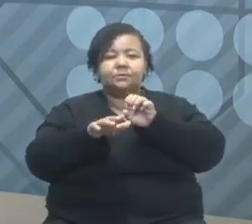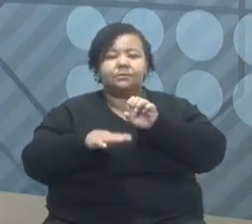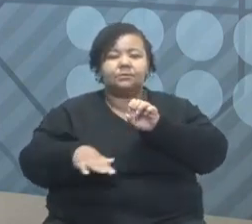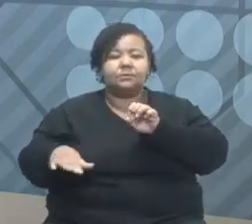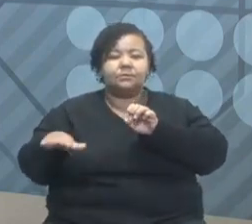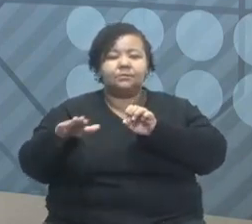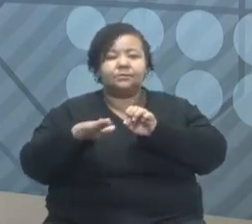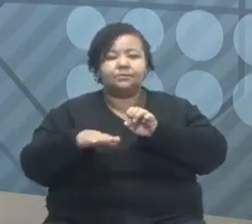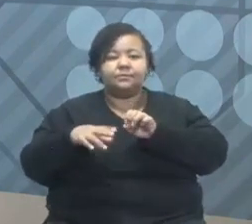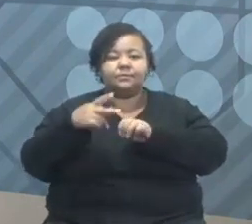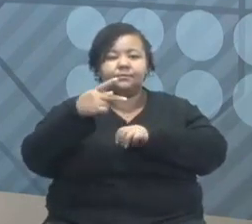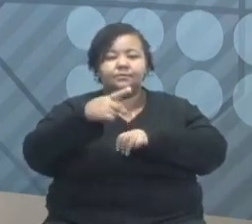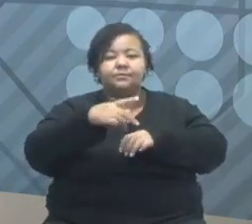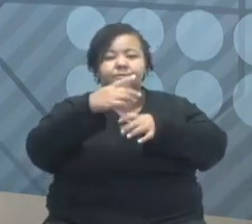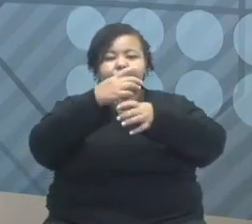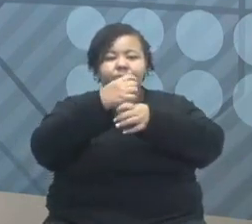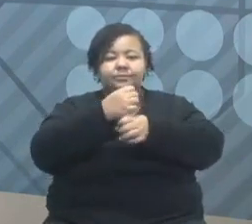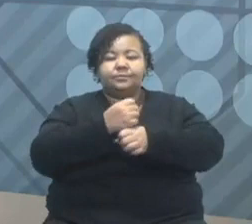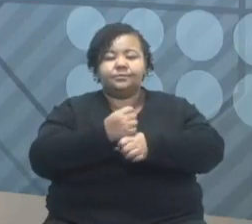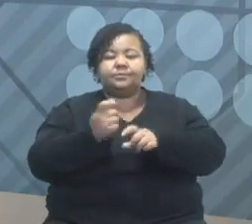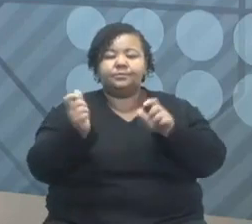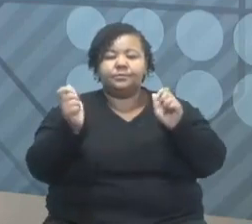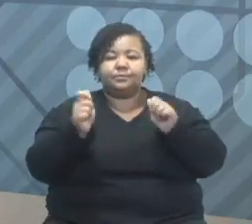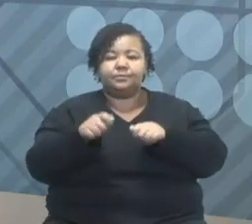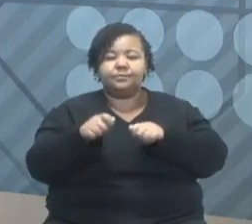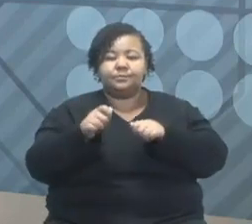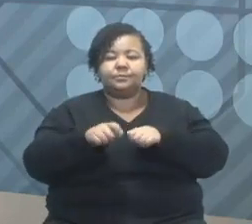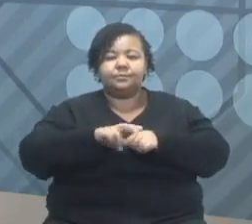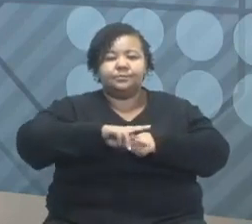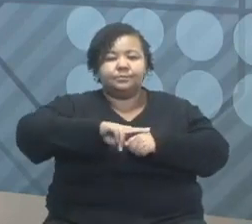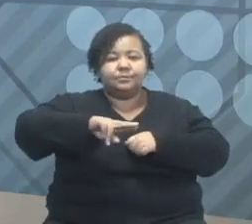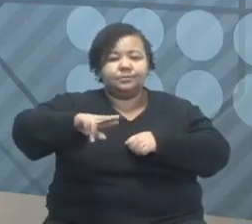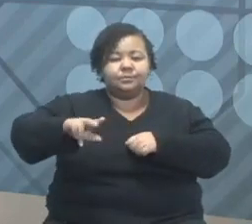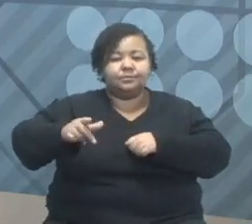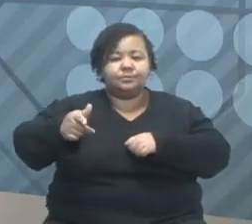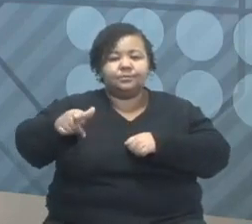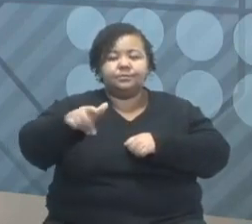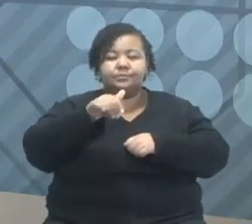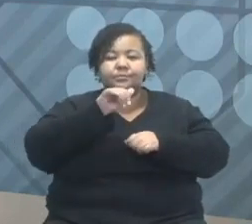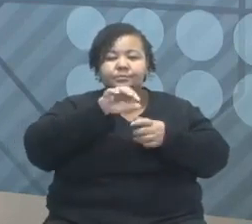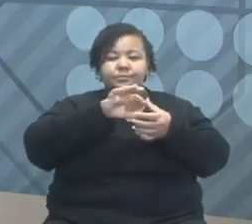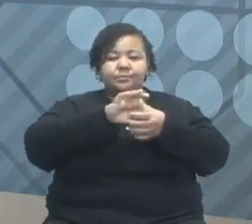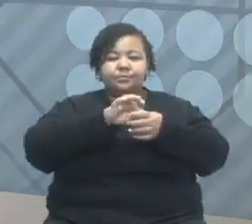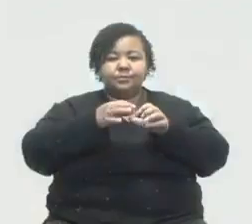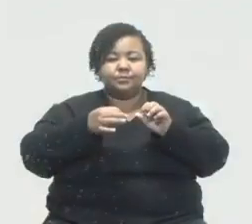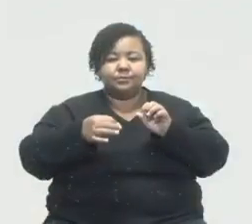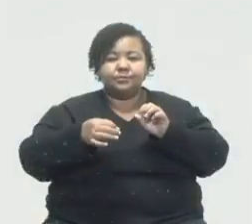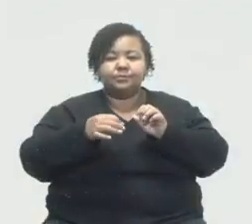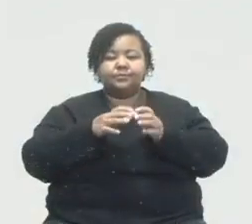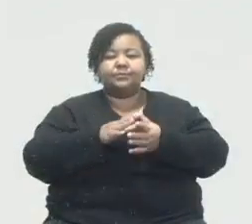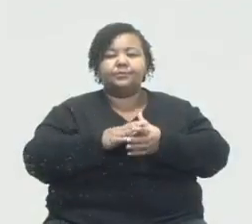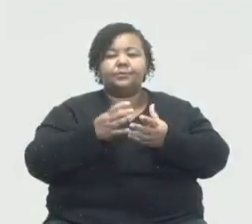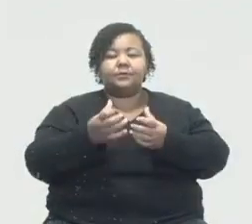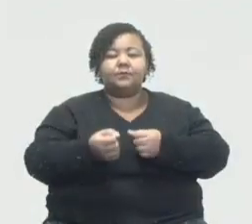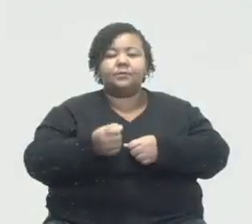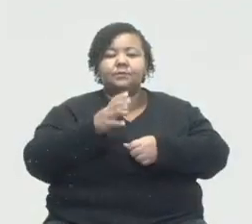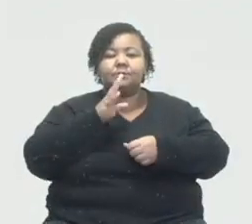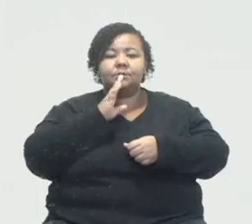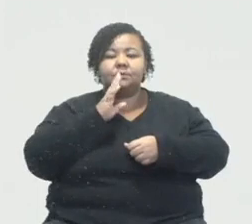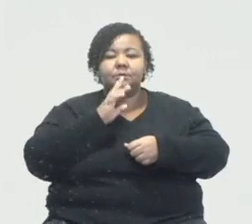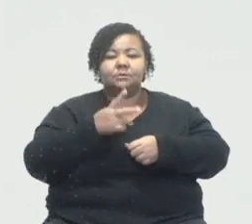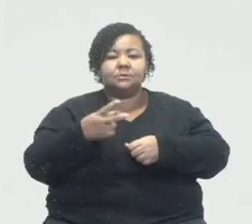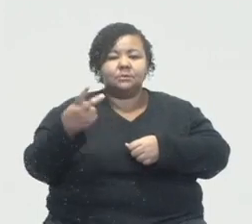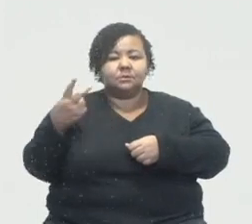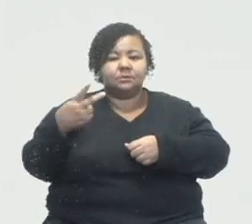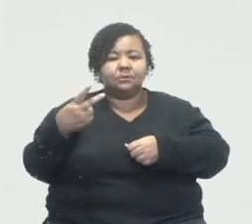generalizada dessas operações, que elas são cabíveis a vários outros contextos. Então, continuando, vamos conhecer o